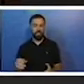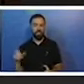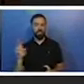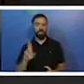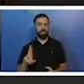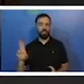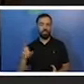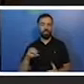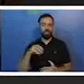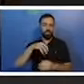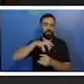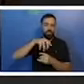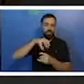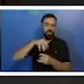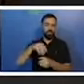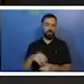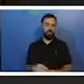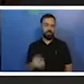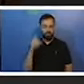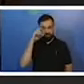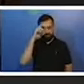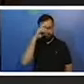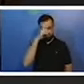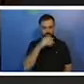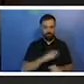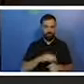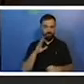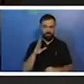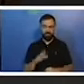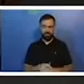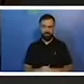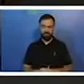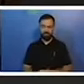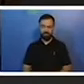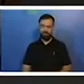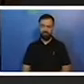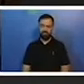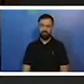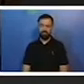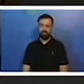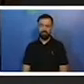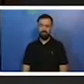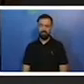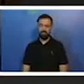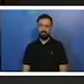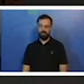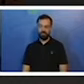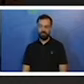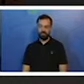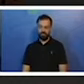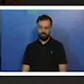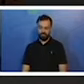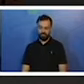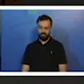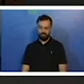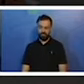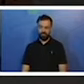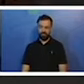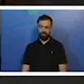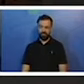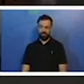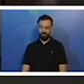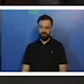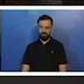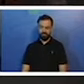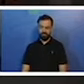A tampinha mais de hora vai que a gente está com tanto de tampinha aqui e um tanto aqui né para ele poder que